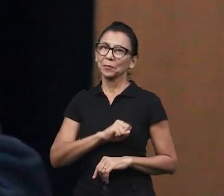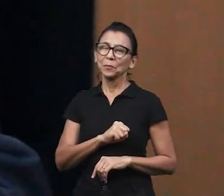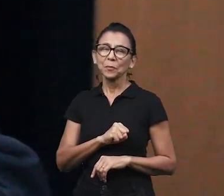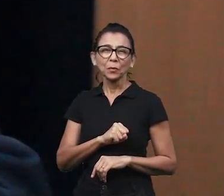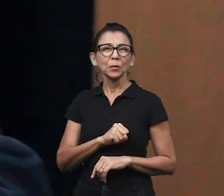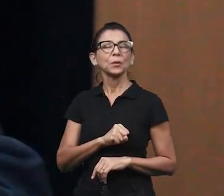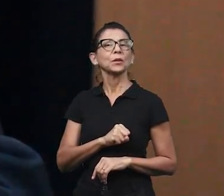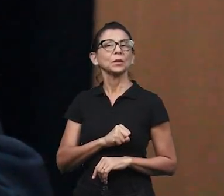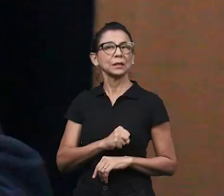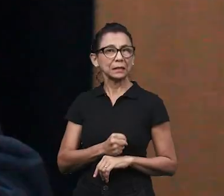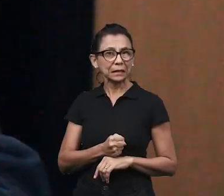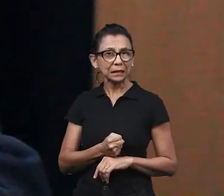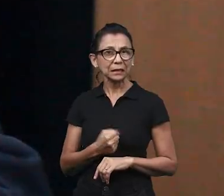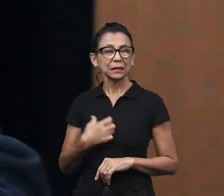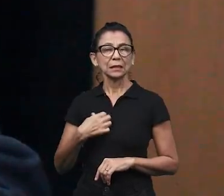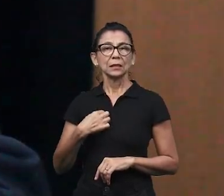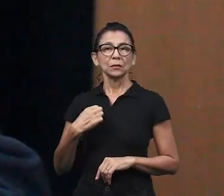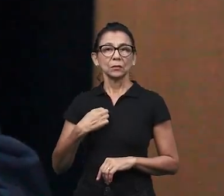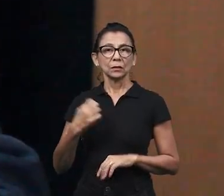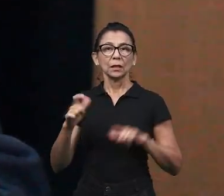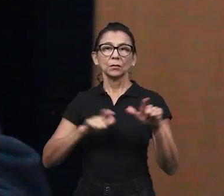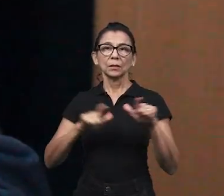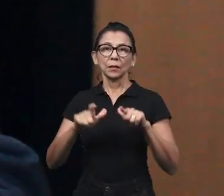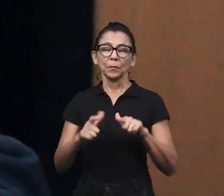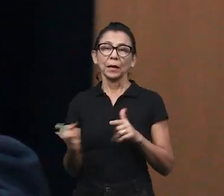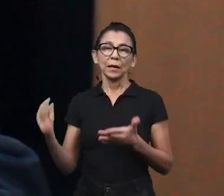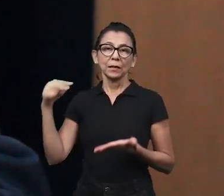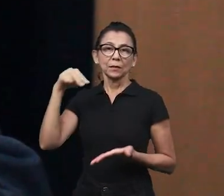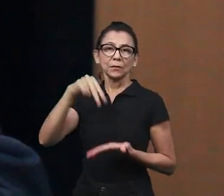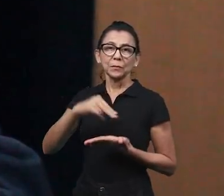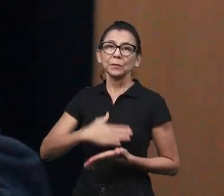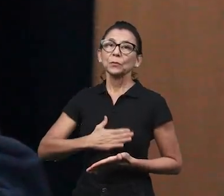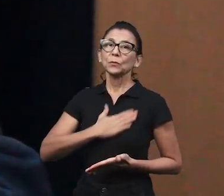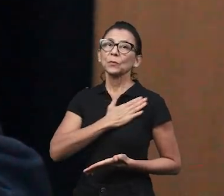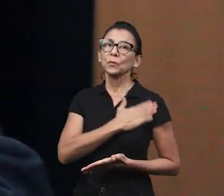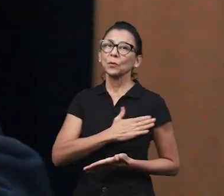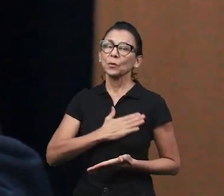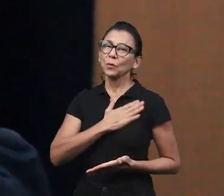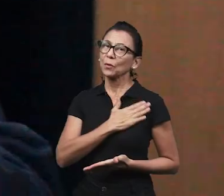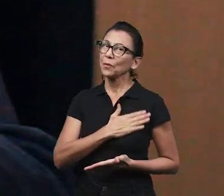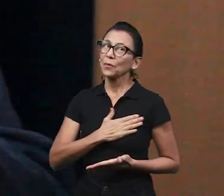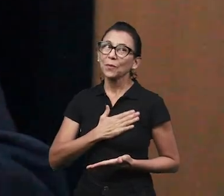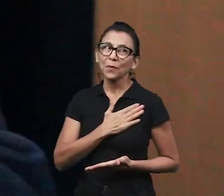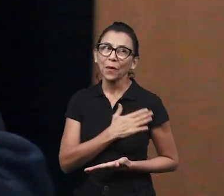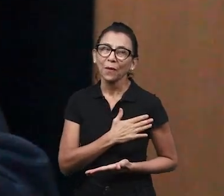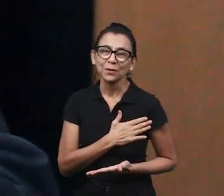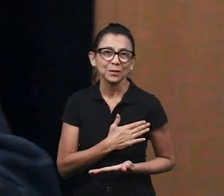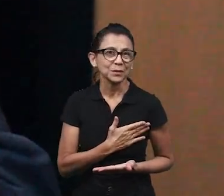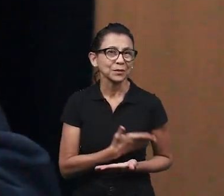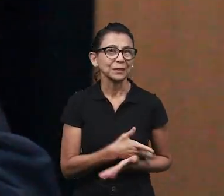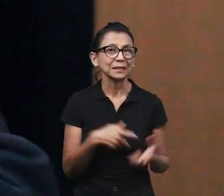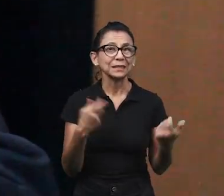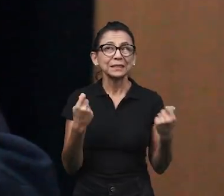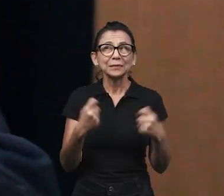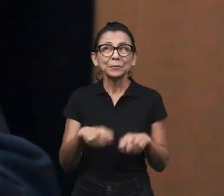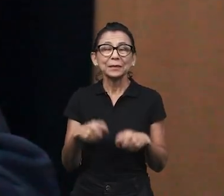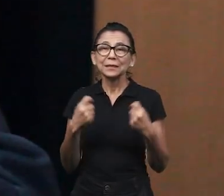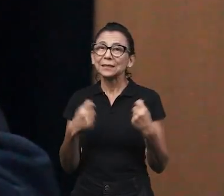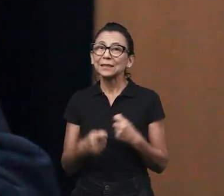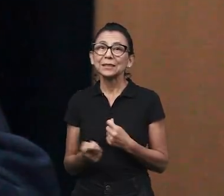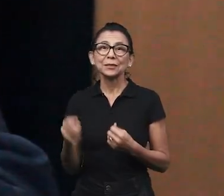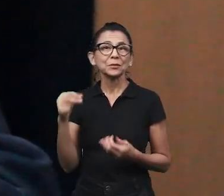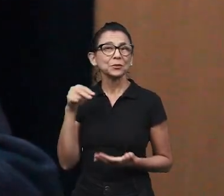falamos que elas estão aqui porque elas gostam, elas têm essa necessidade de estar aqui, elas não conseguem entender isso. Mas como é que